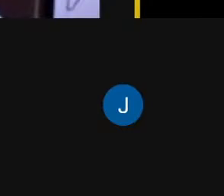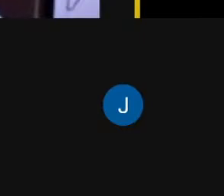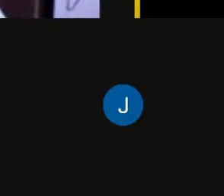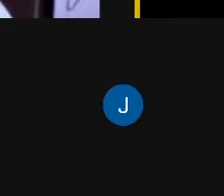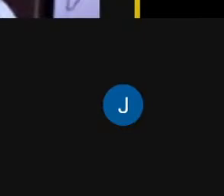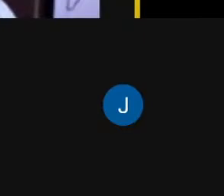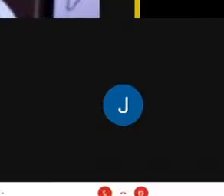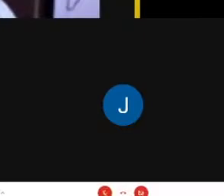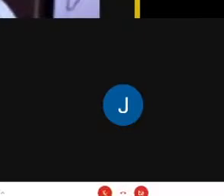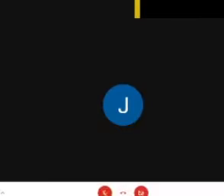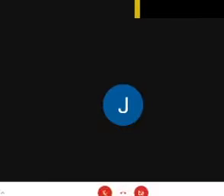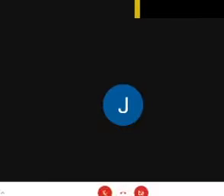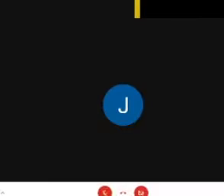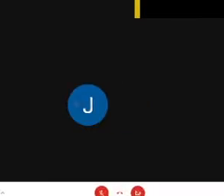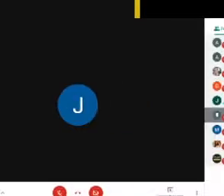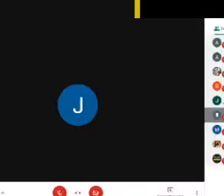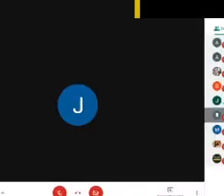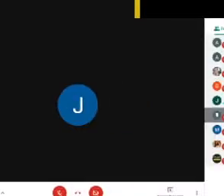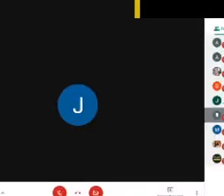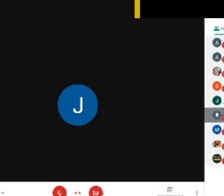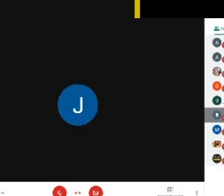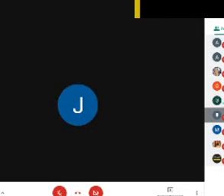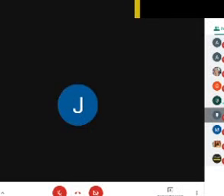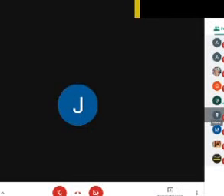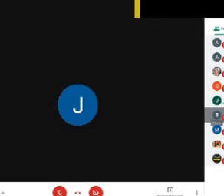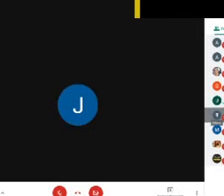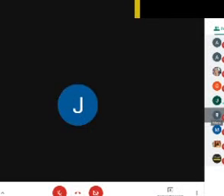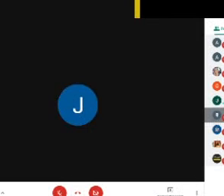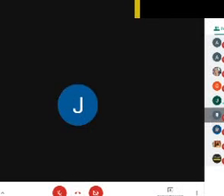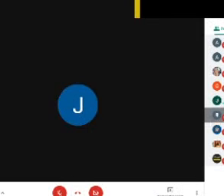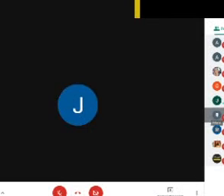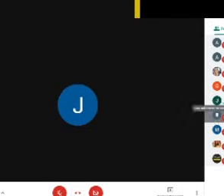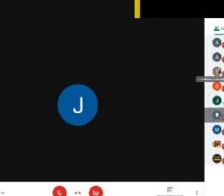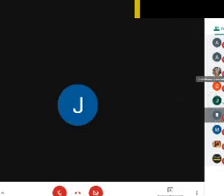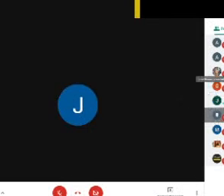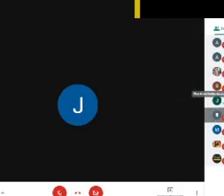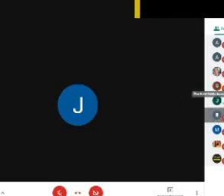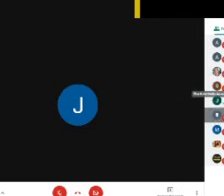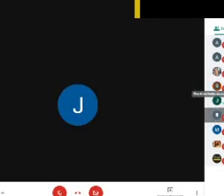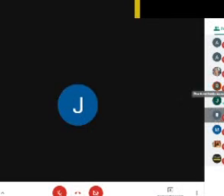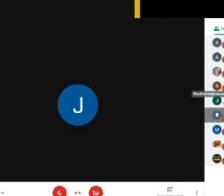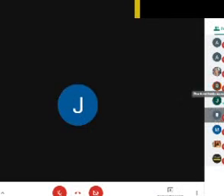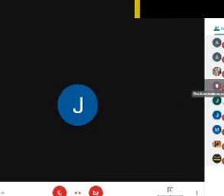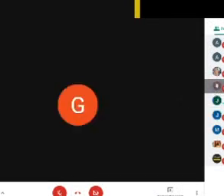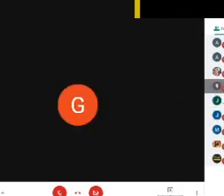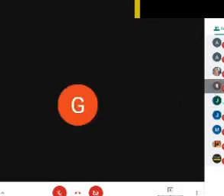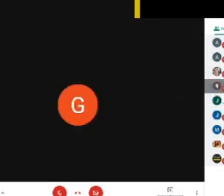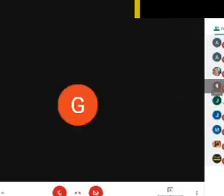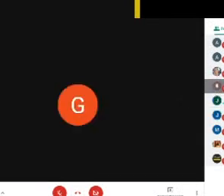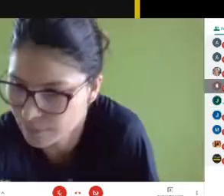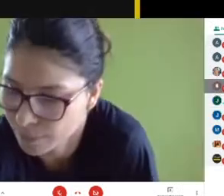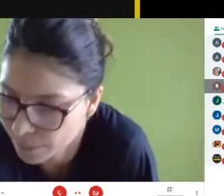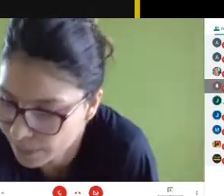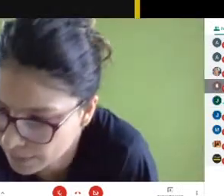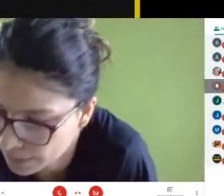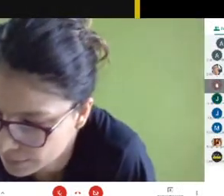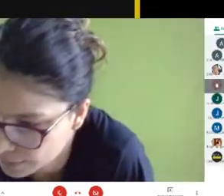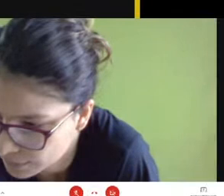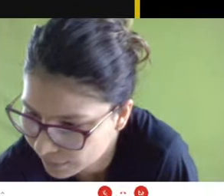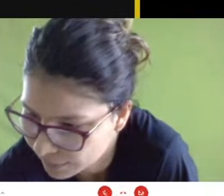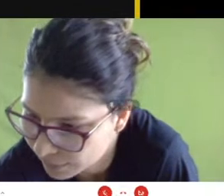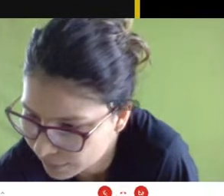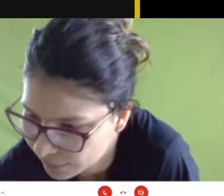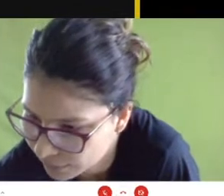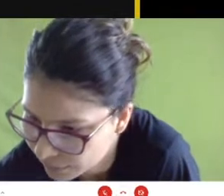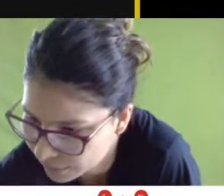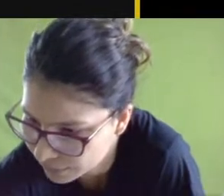na instituição retórica, que foi uma instituição e que durou, com